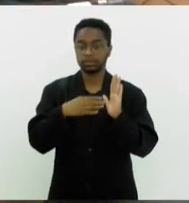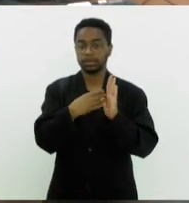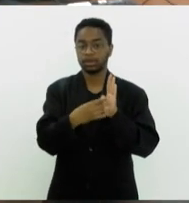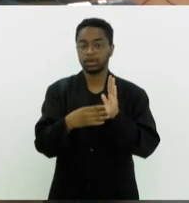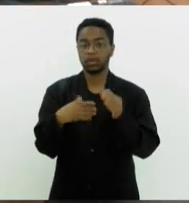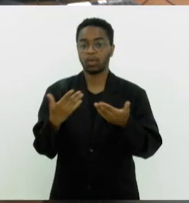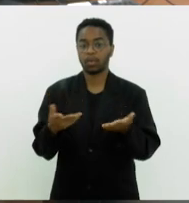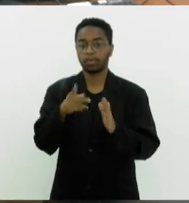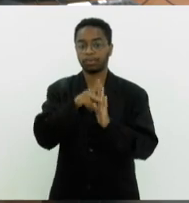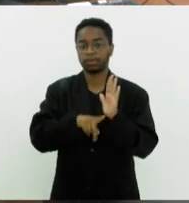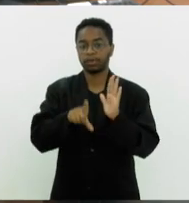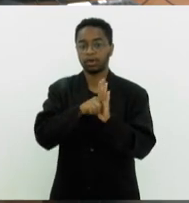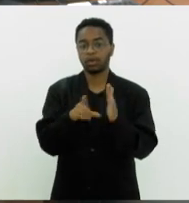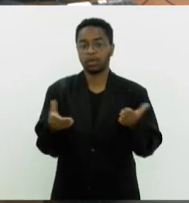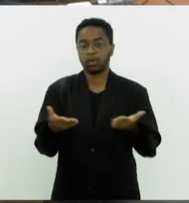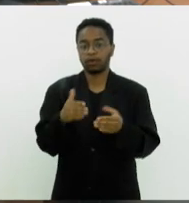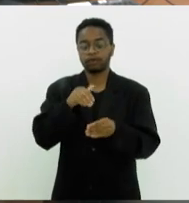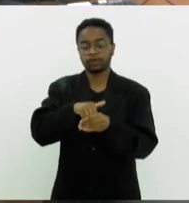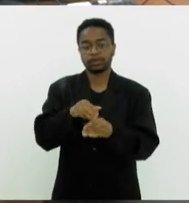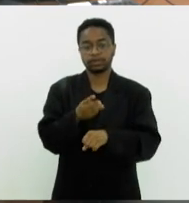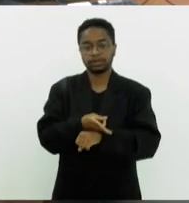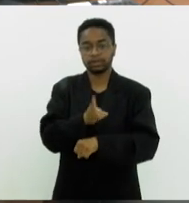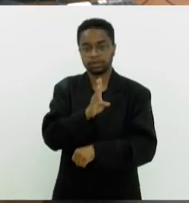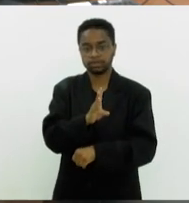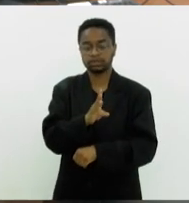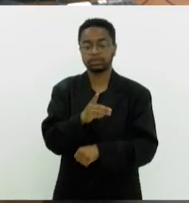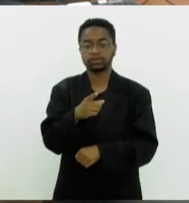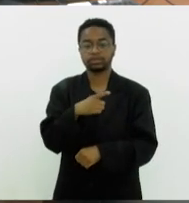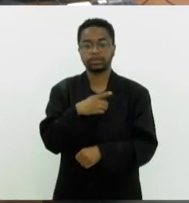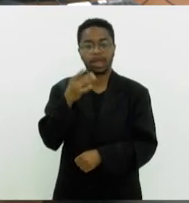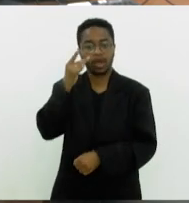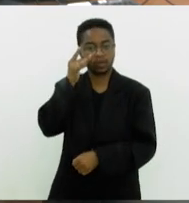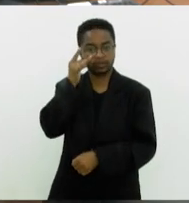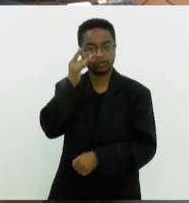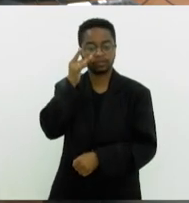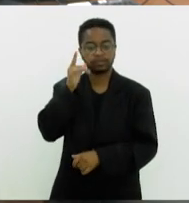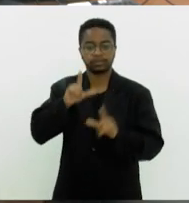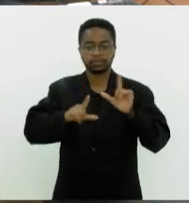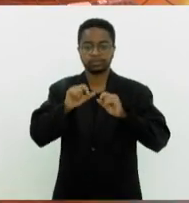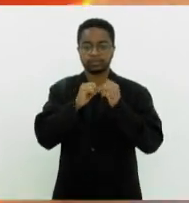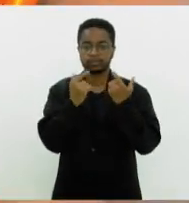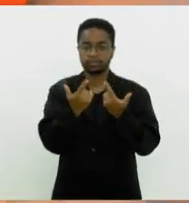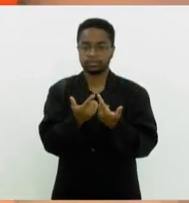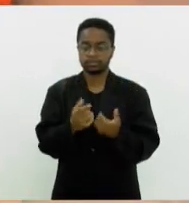os projetos que serão votados às 15h, com transmissão ao vivo da TV LERJ.